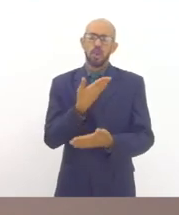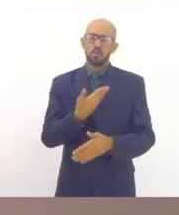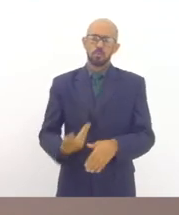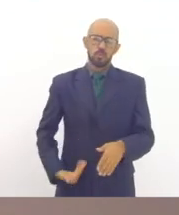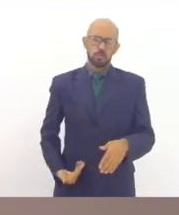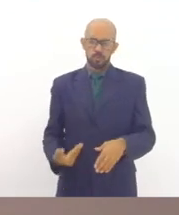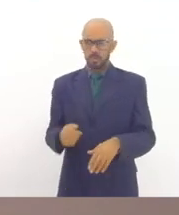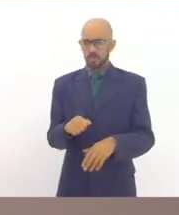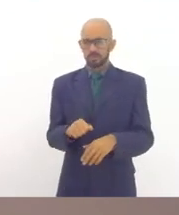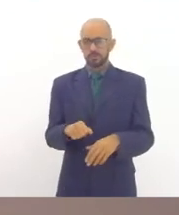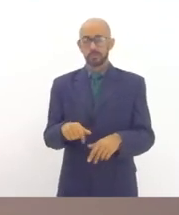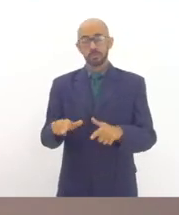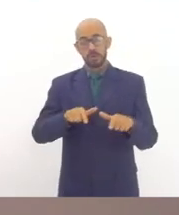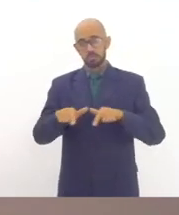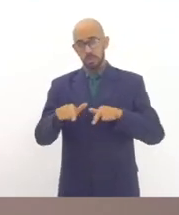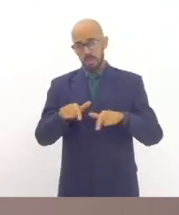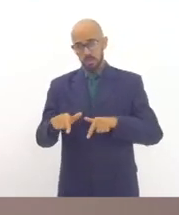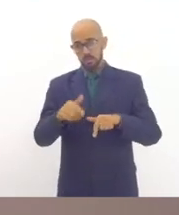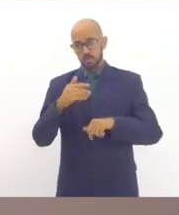nas redes